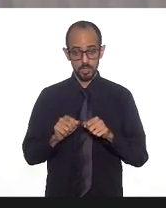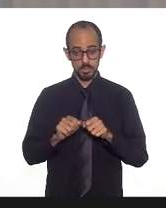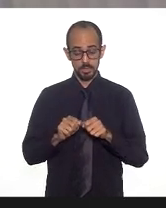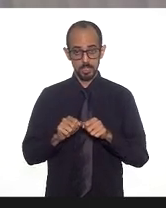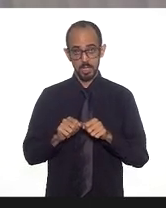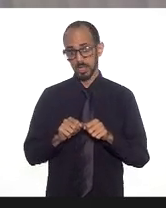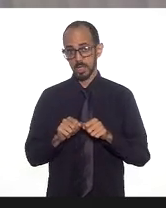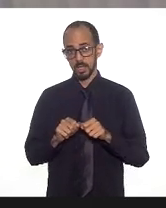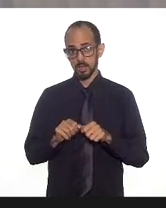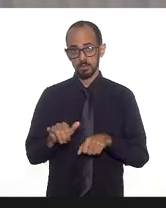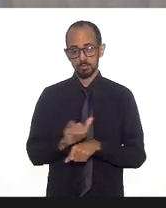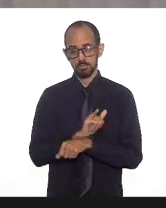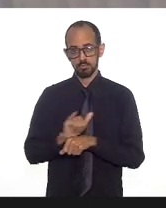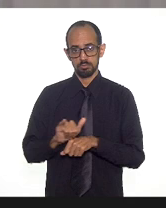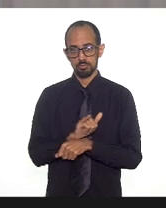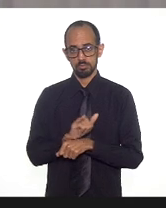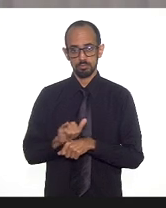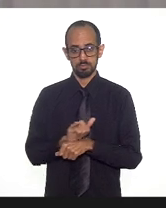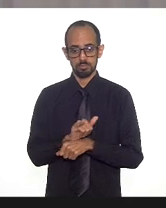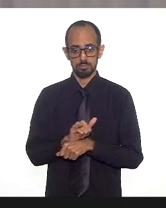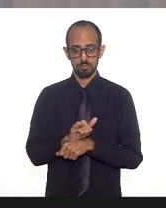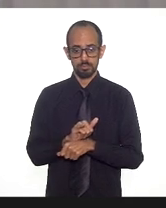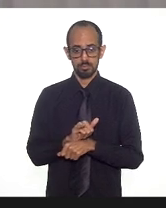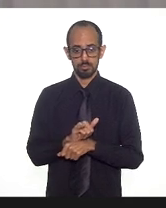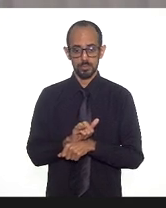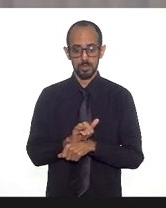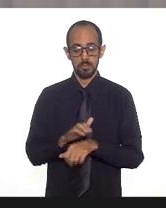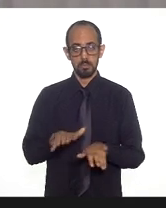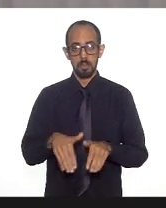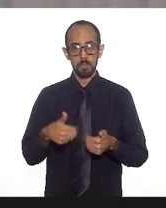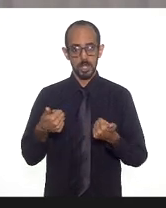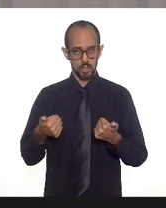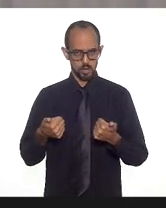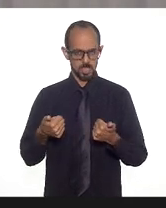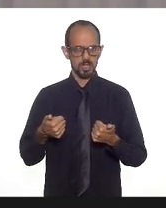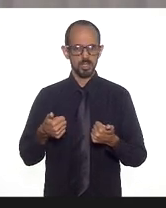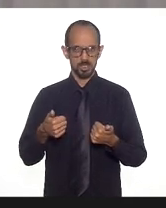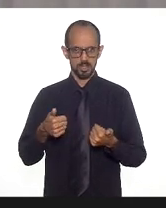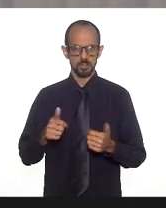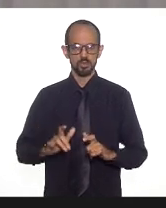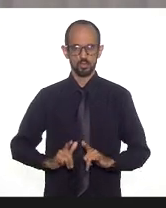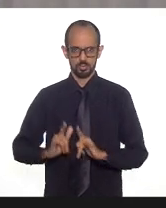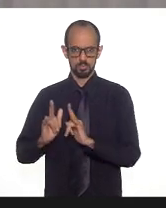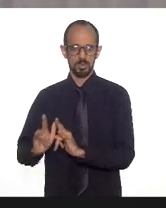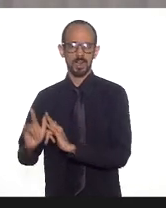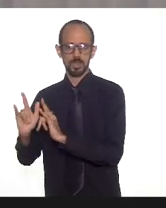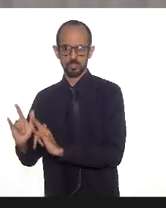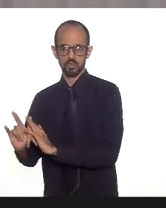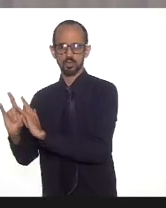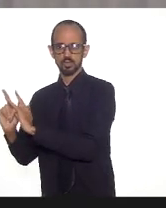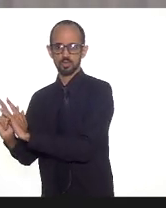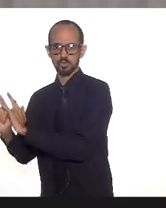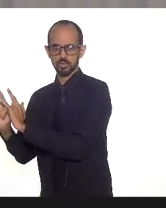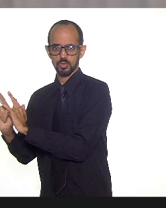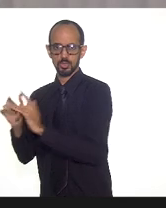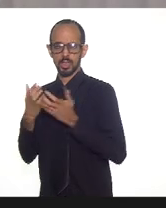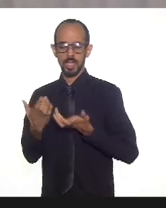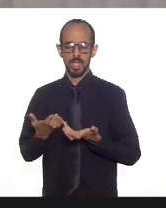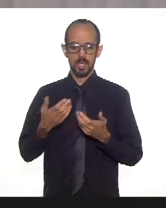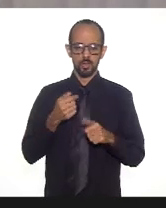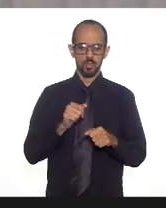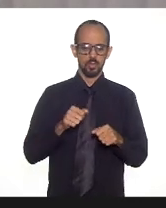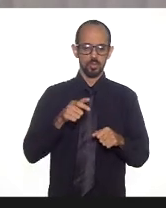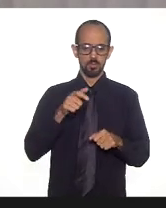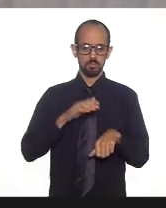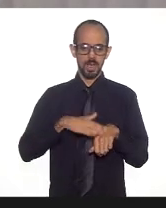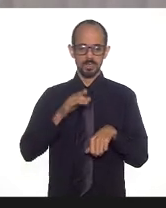recurso, pode permitir a melhoria da infraestrutura que temos nos polos. Especificamente, gostaria de chamar a atenção aqui